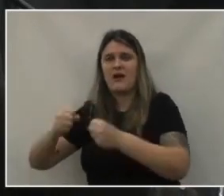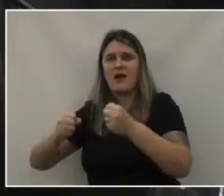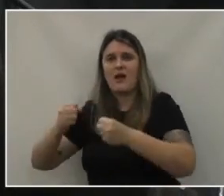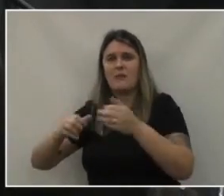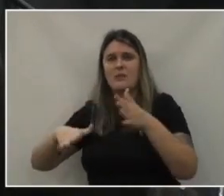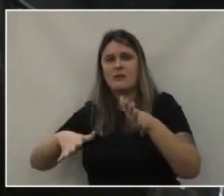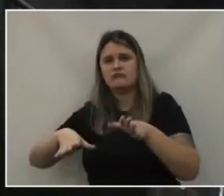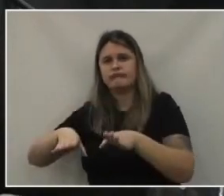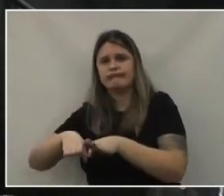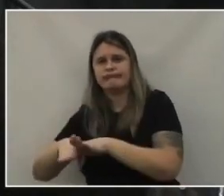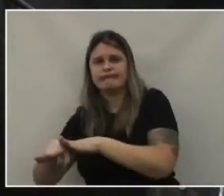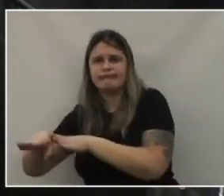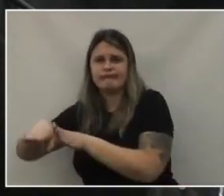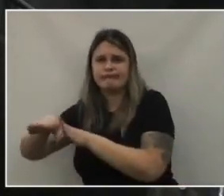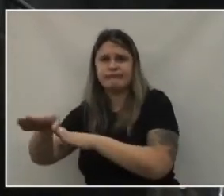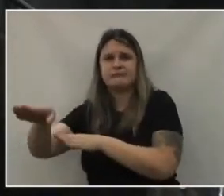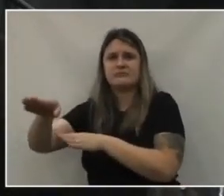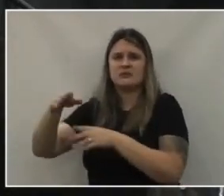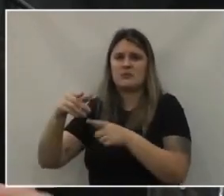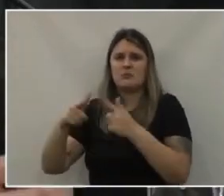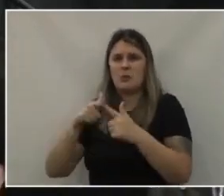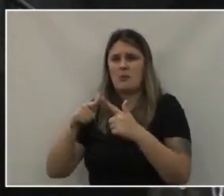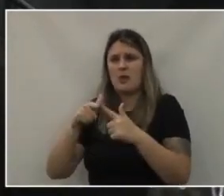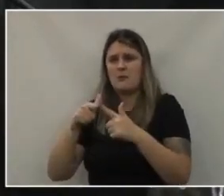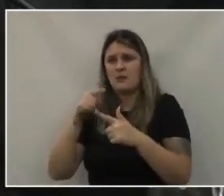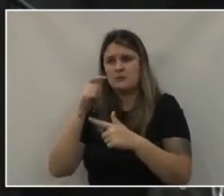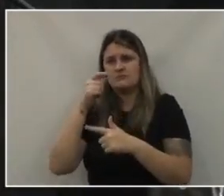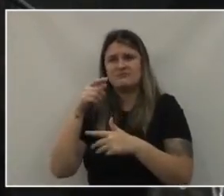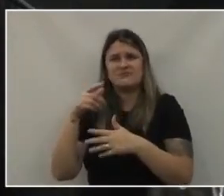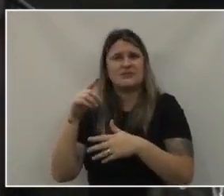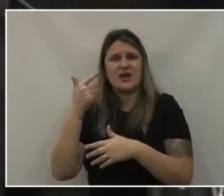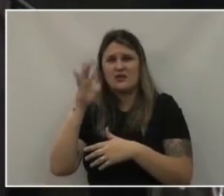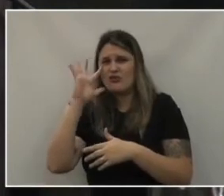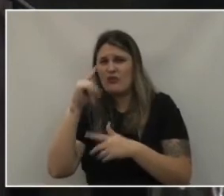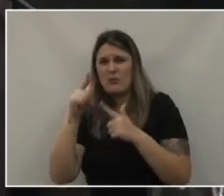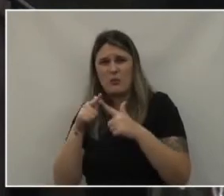acabou enroscando as laterais e nenhuma solução é